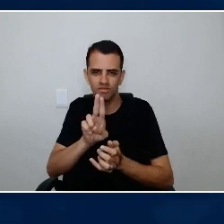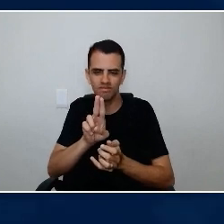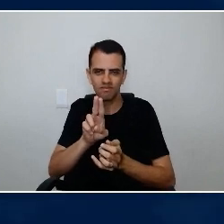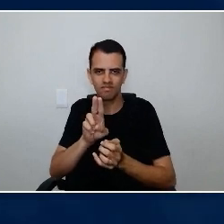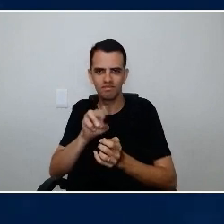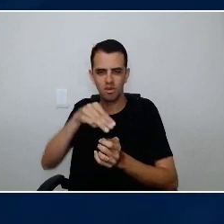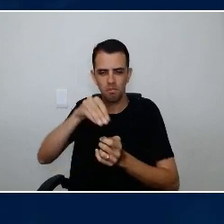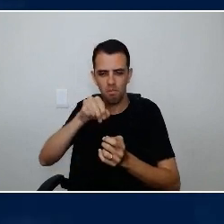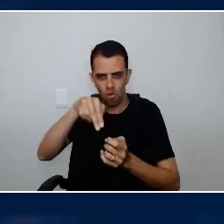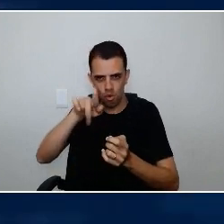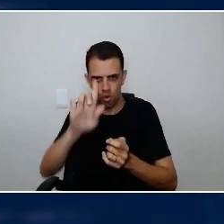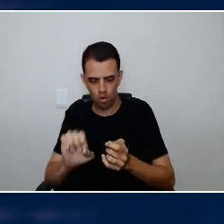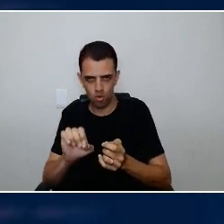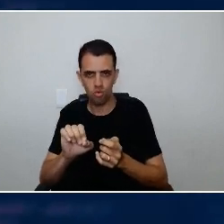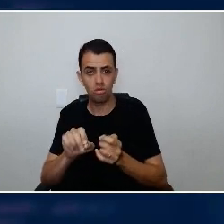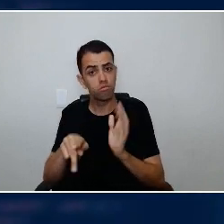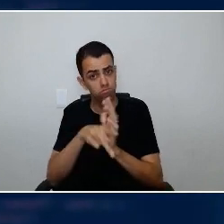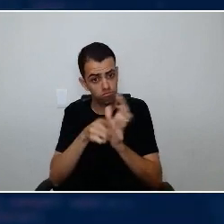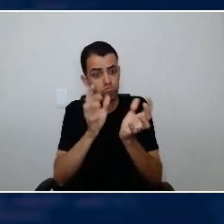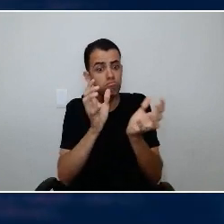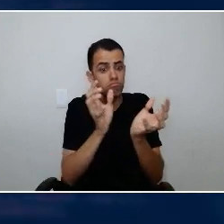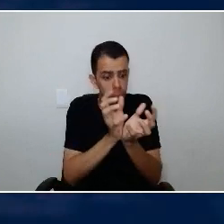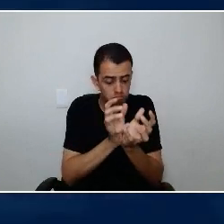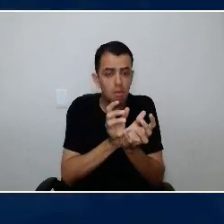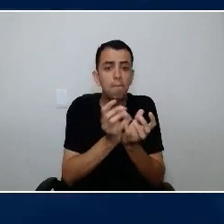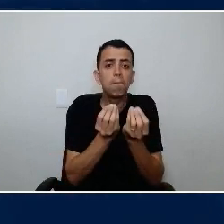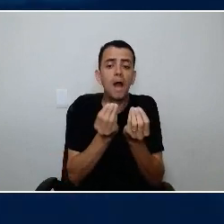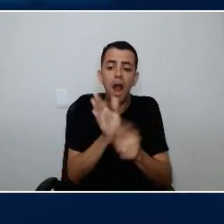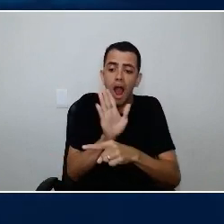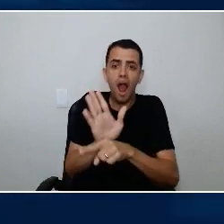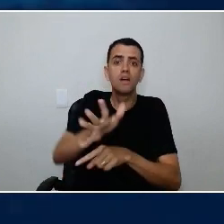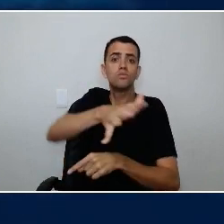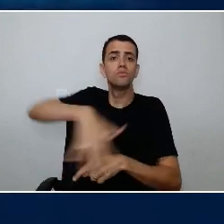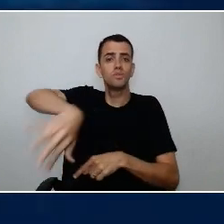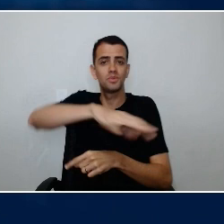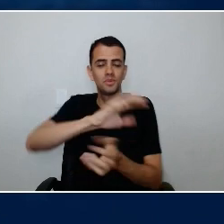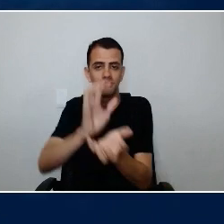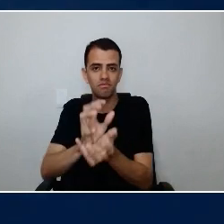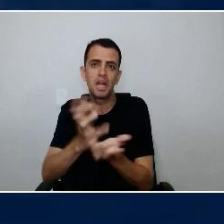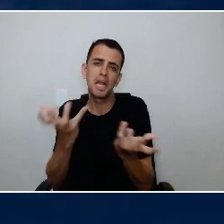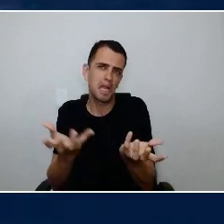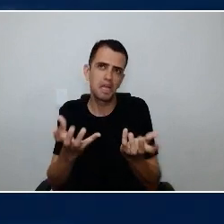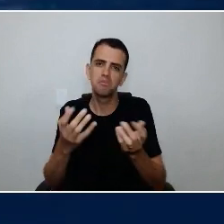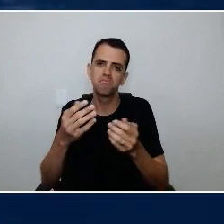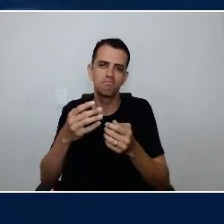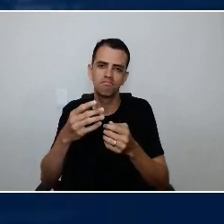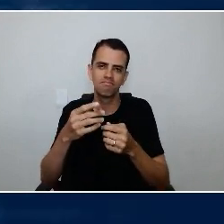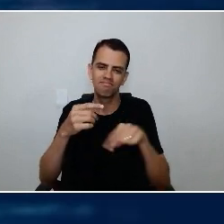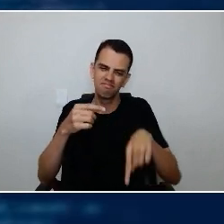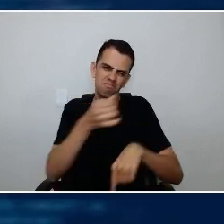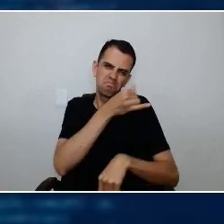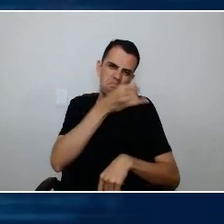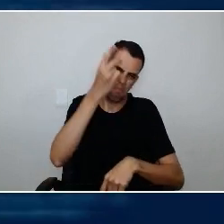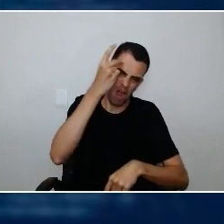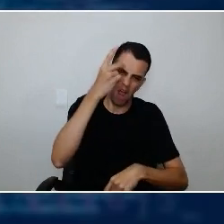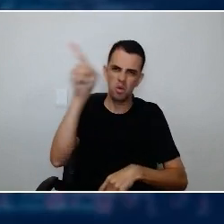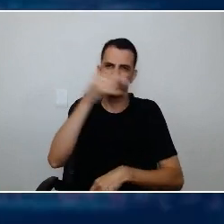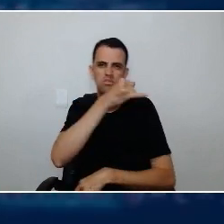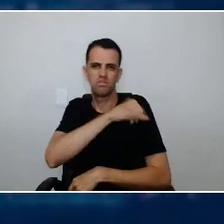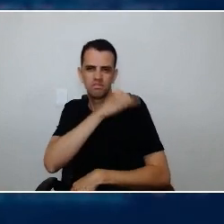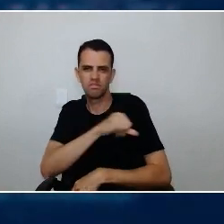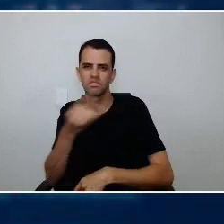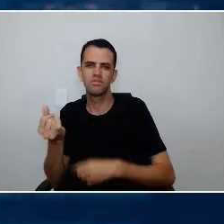para comunidade Então quem desejar participar de um Mug tem aqui em São Paulo tem no Rio de Janeiro tem em Santa Catarina lá que é o